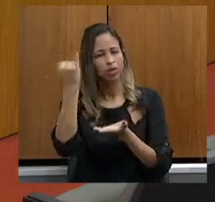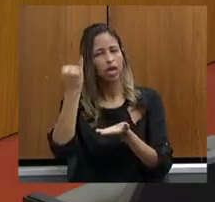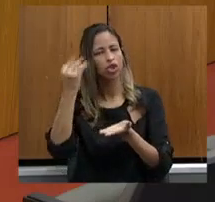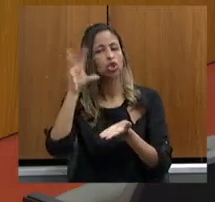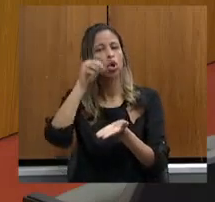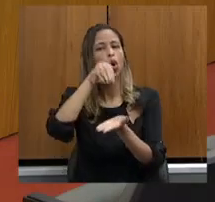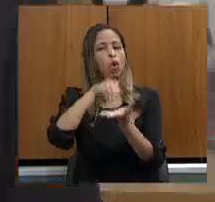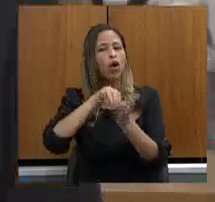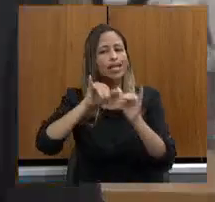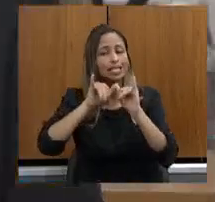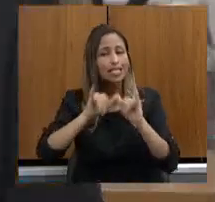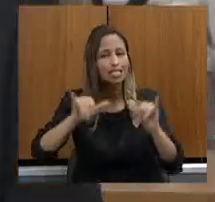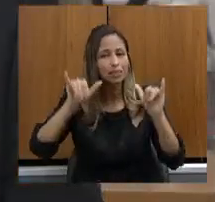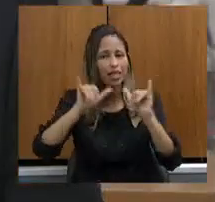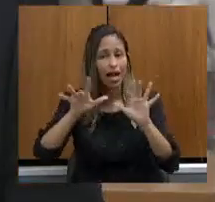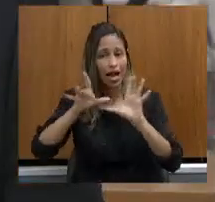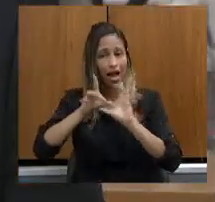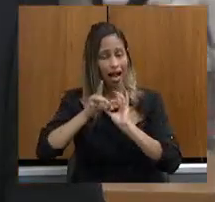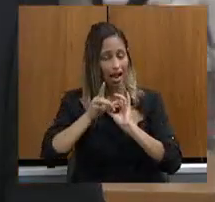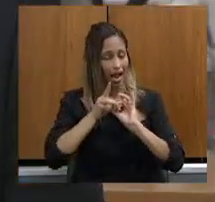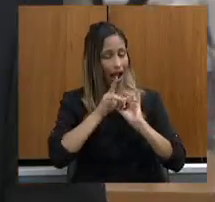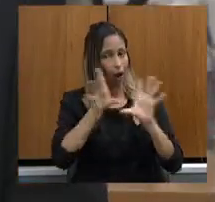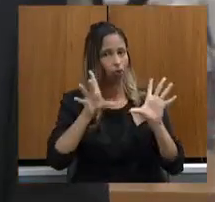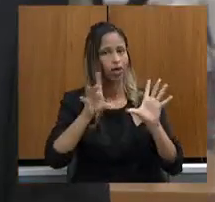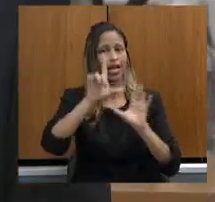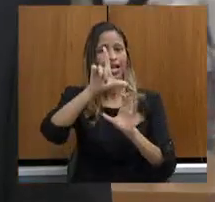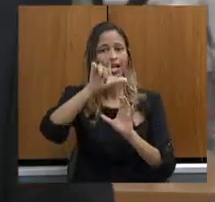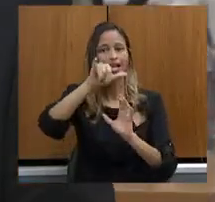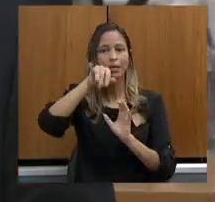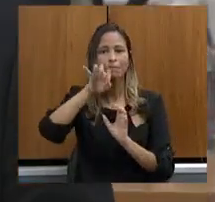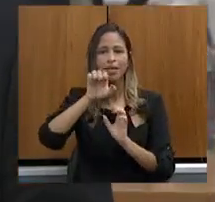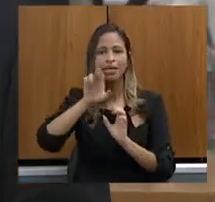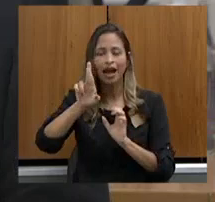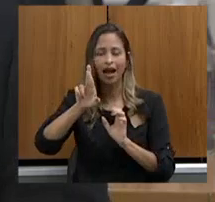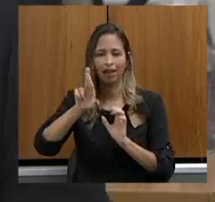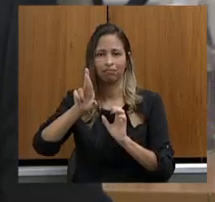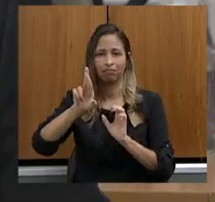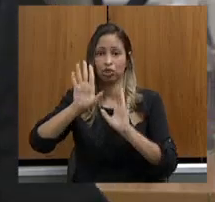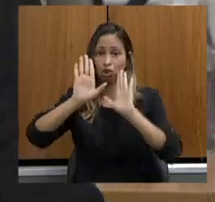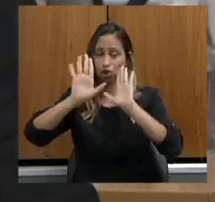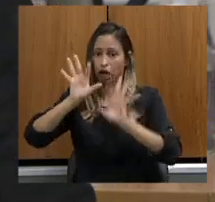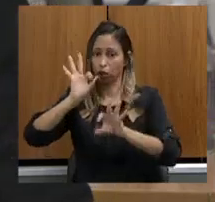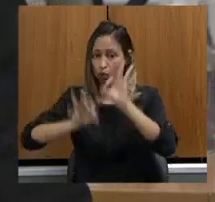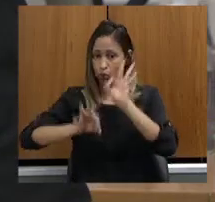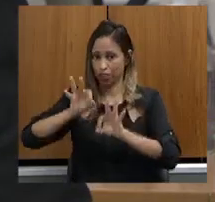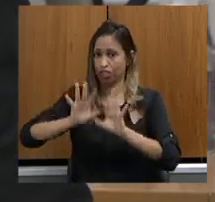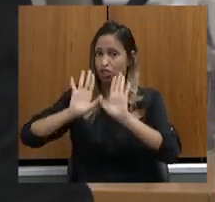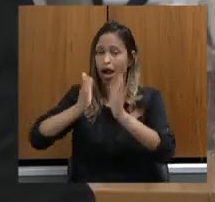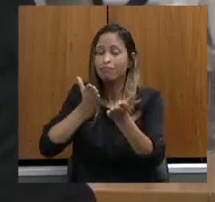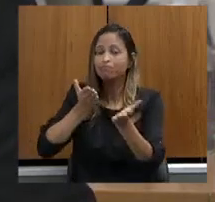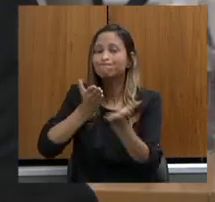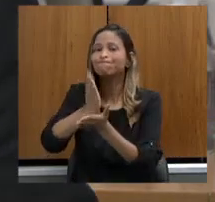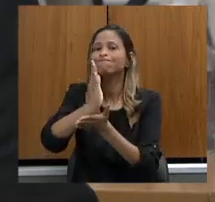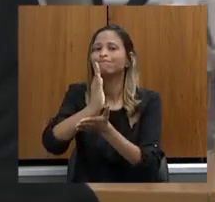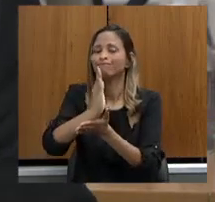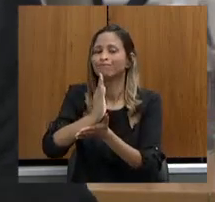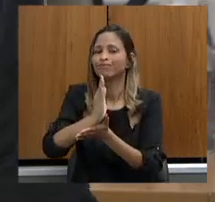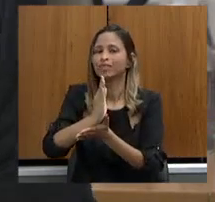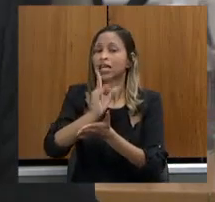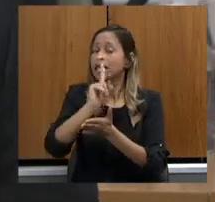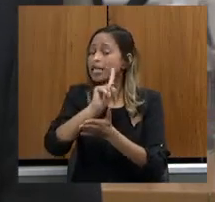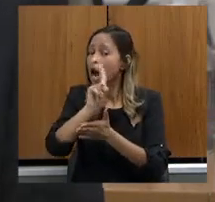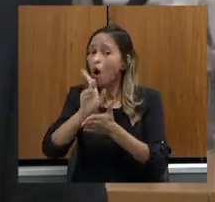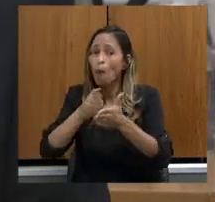que as autorização a liminar concedido pelo Ministro Nunes Max Ela não é não